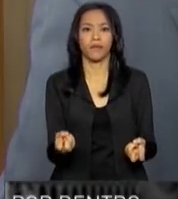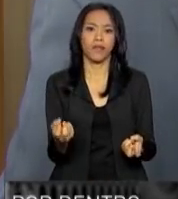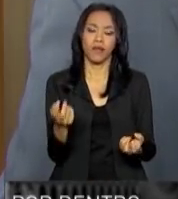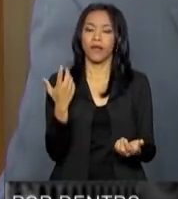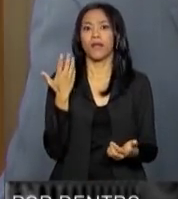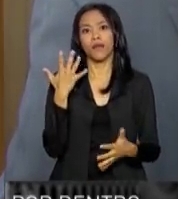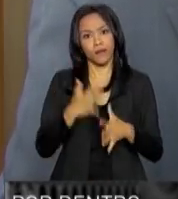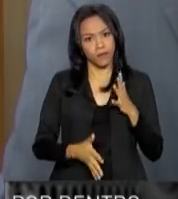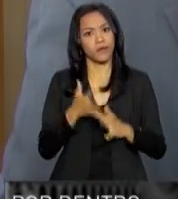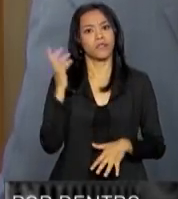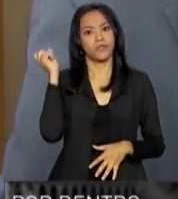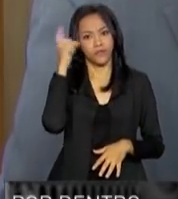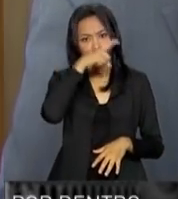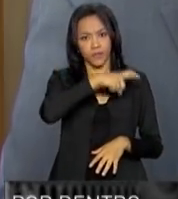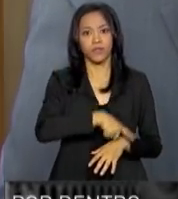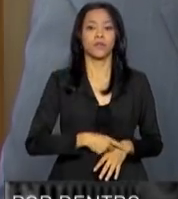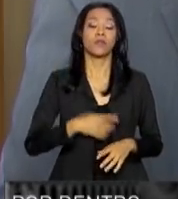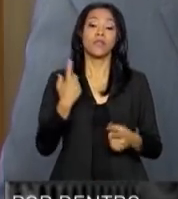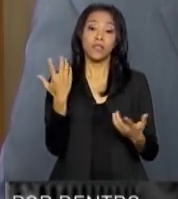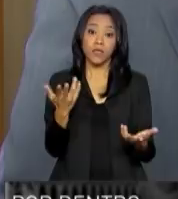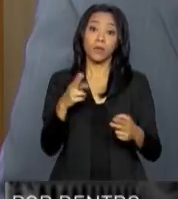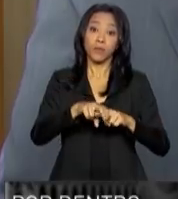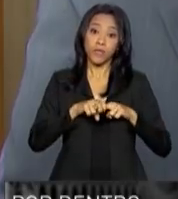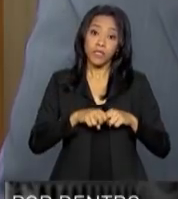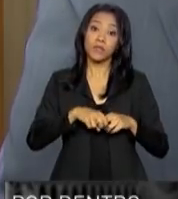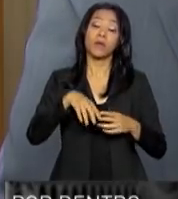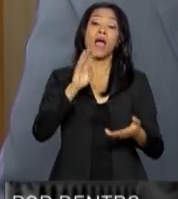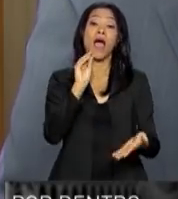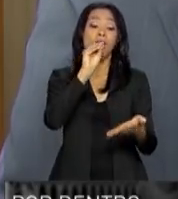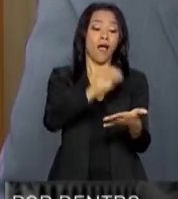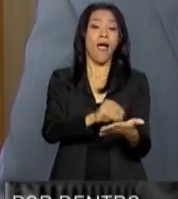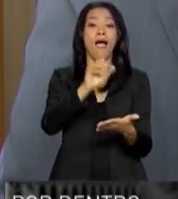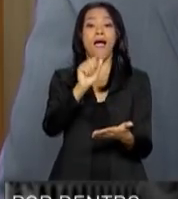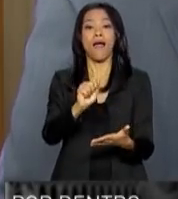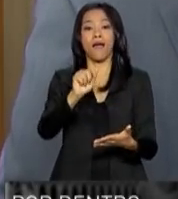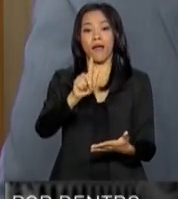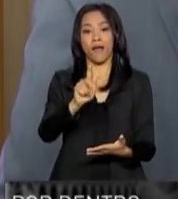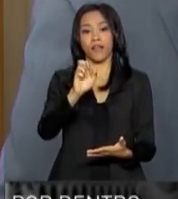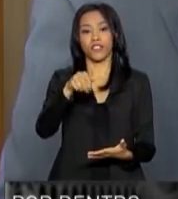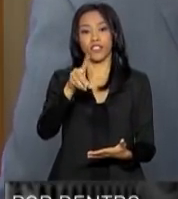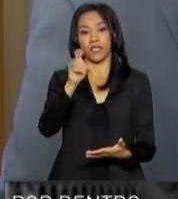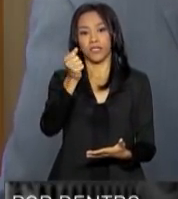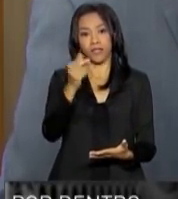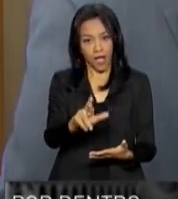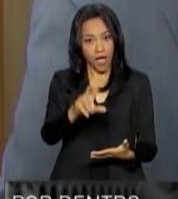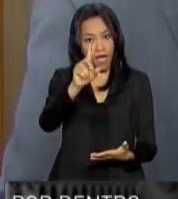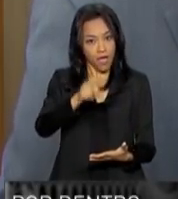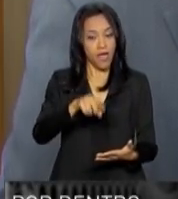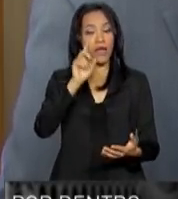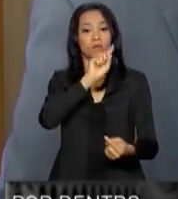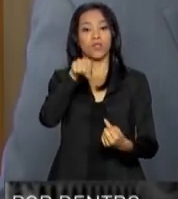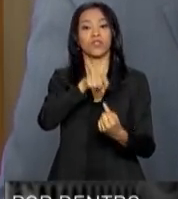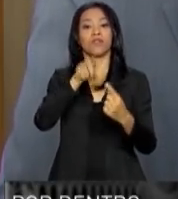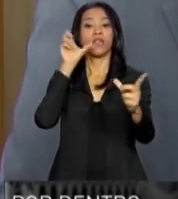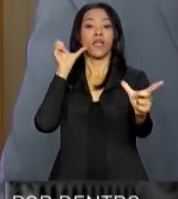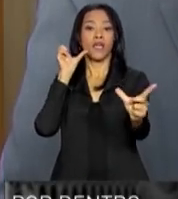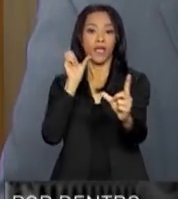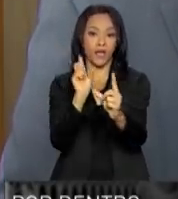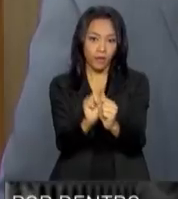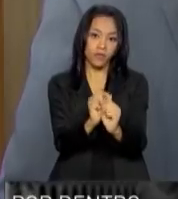complicado a história do agendamento foi toda desenhada exatamente para a gente reduzir essas filas e colocar os processos de uma forma organizada